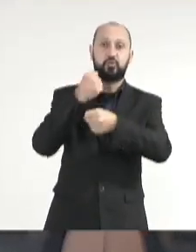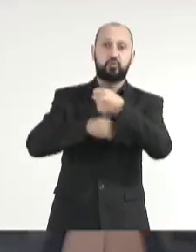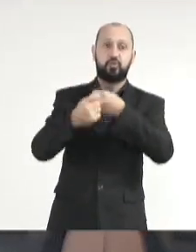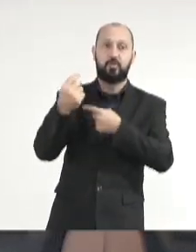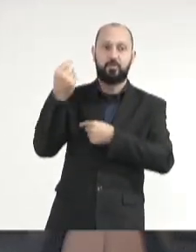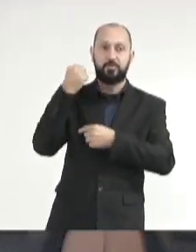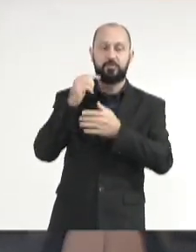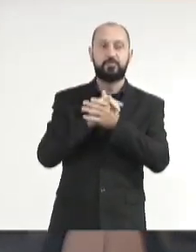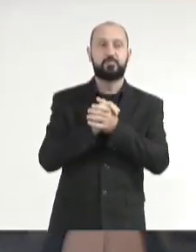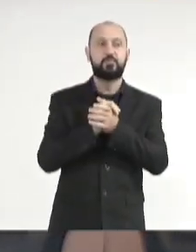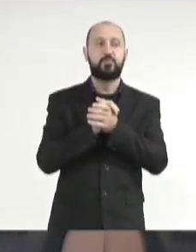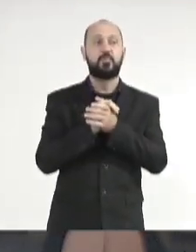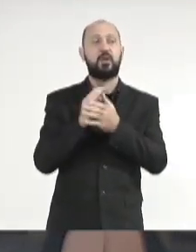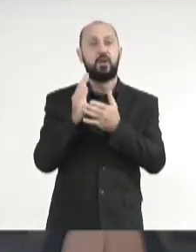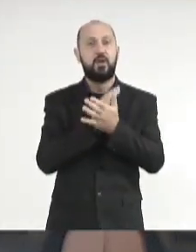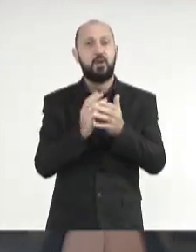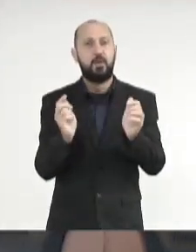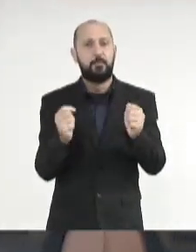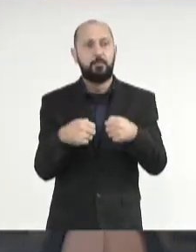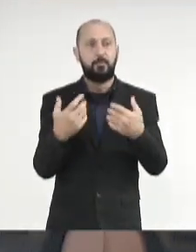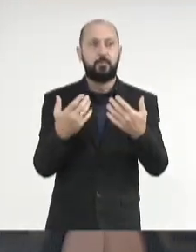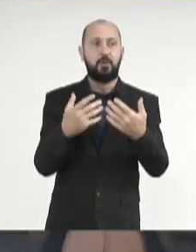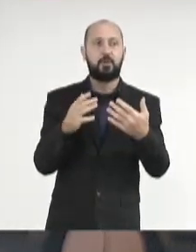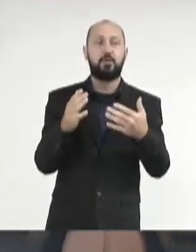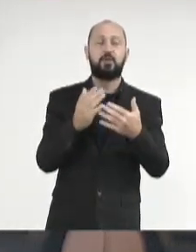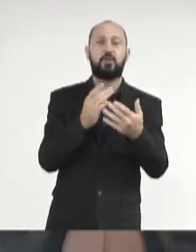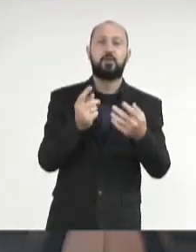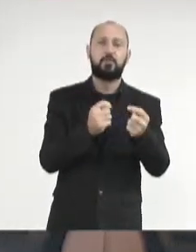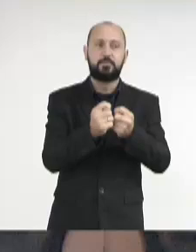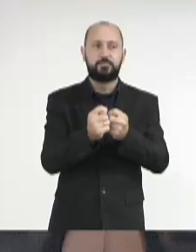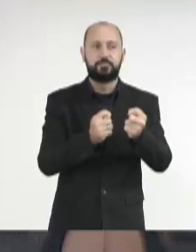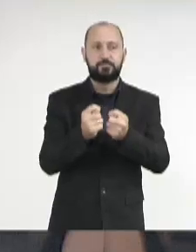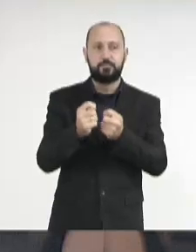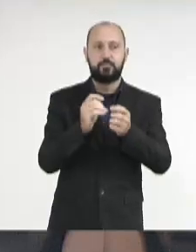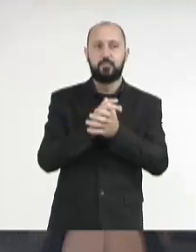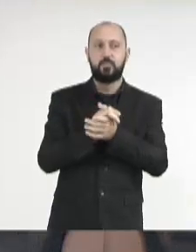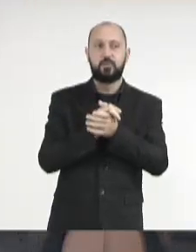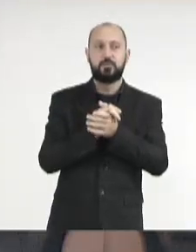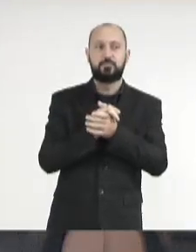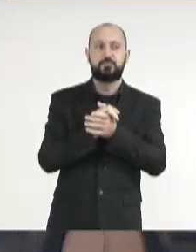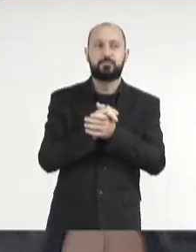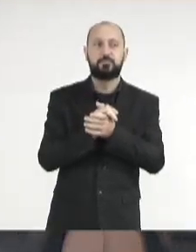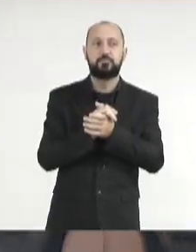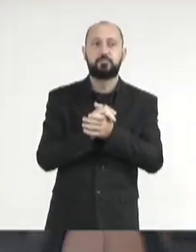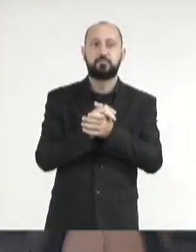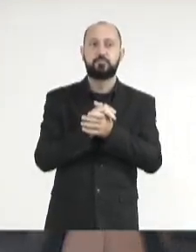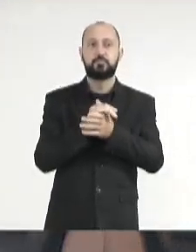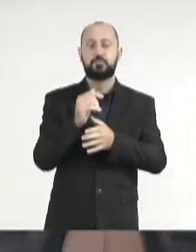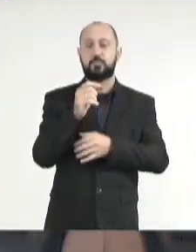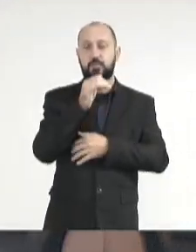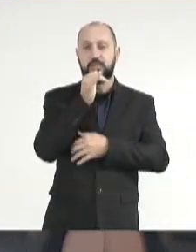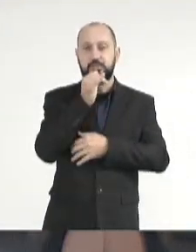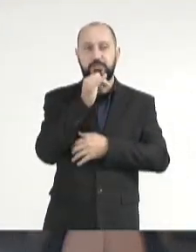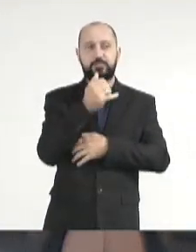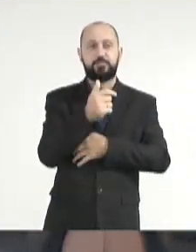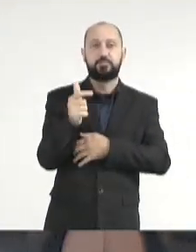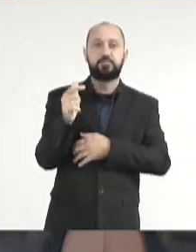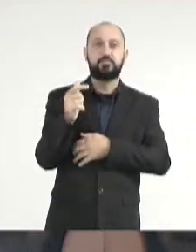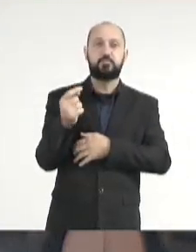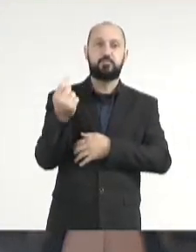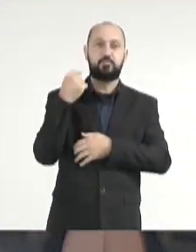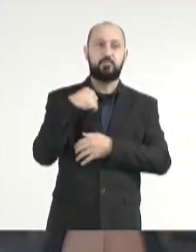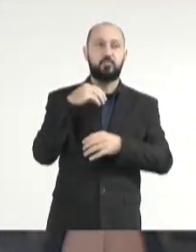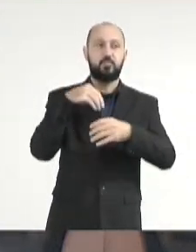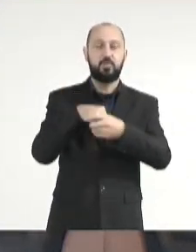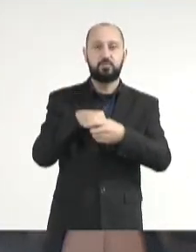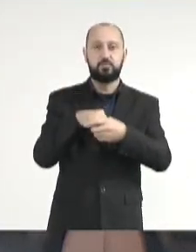Poder Executivo, algumas possibilidades de renegociação, inclusive até de Fundersul, coisa que não estava incluído